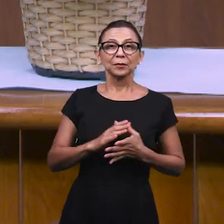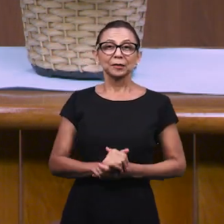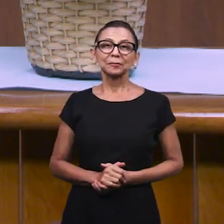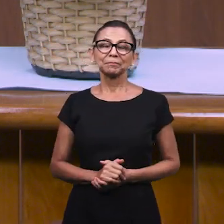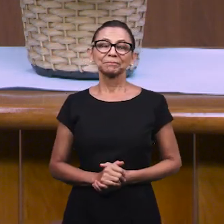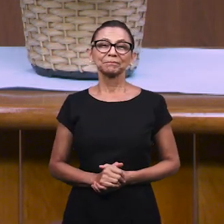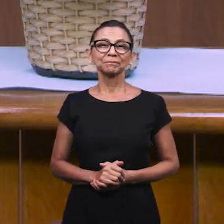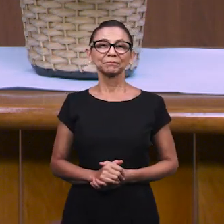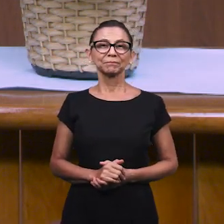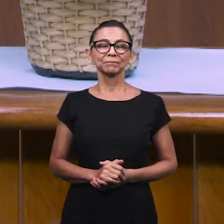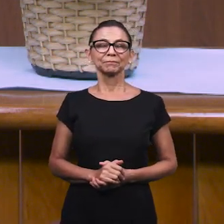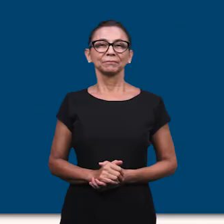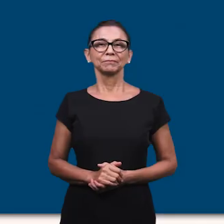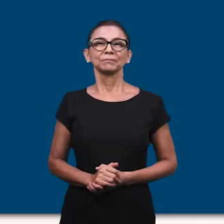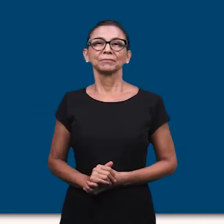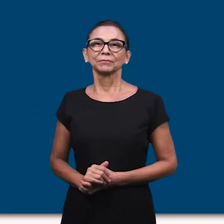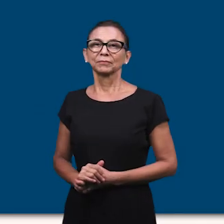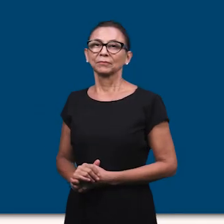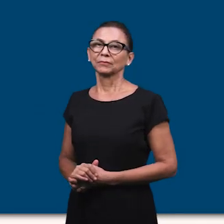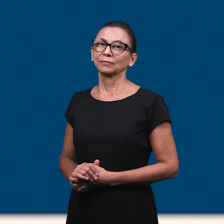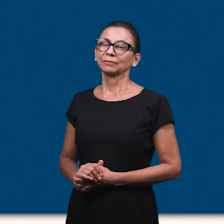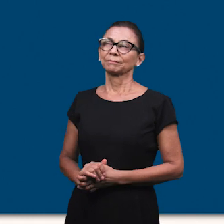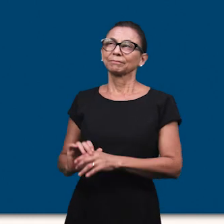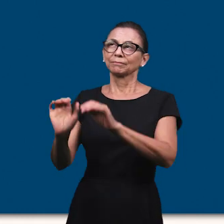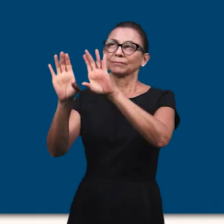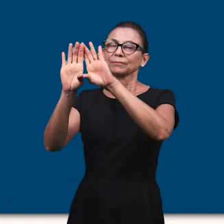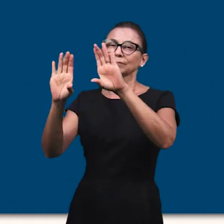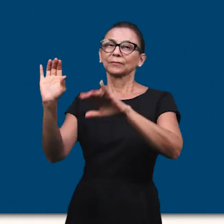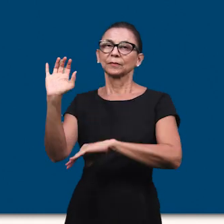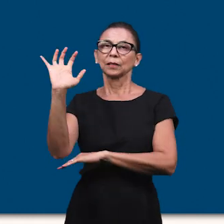nós, vedado. A árvore da vida,